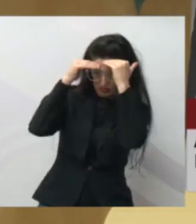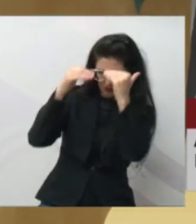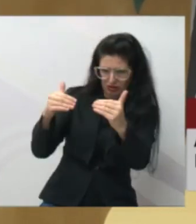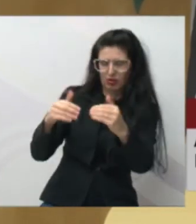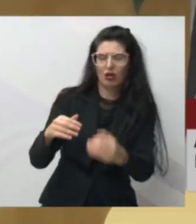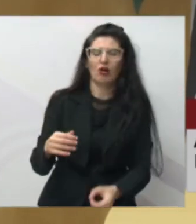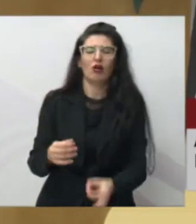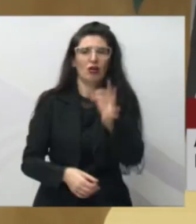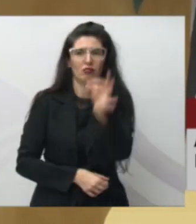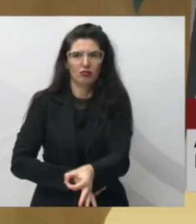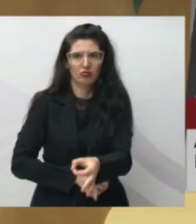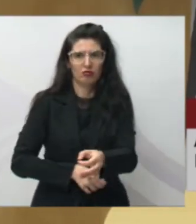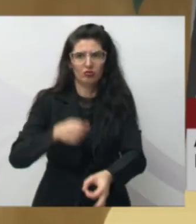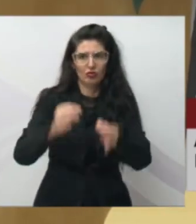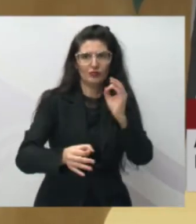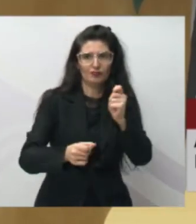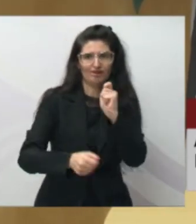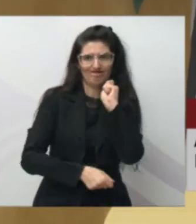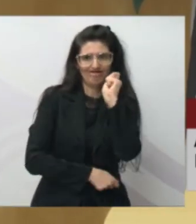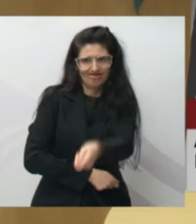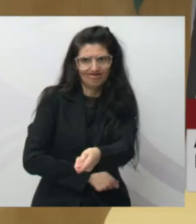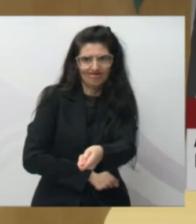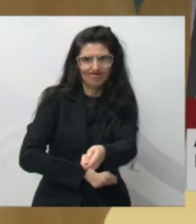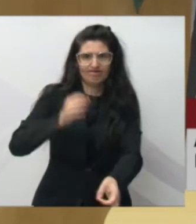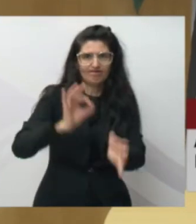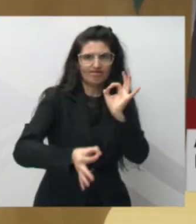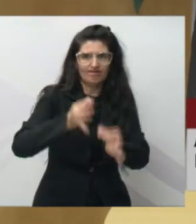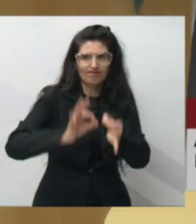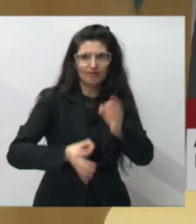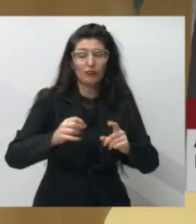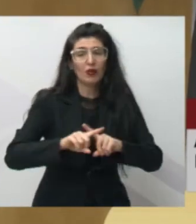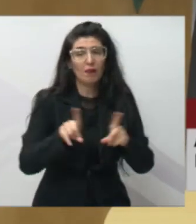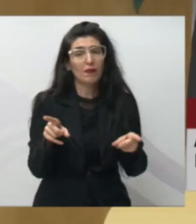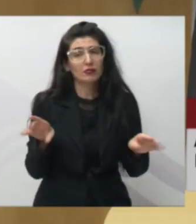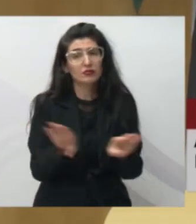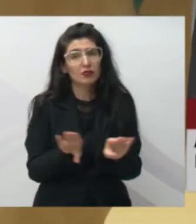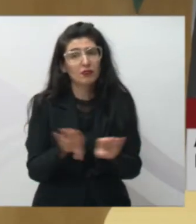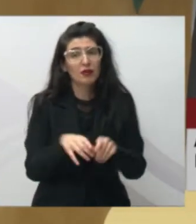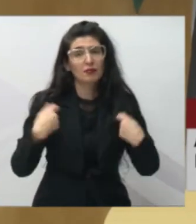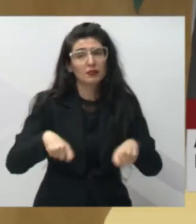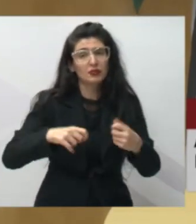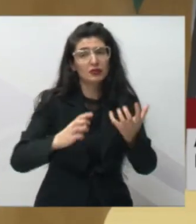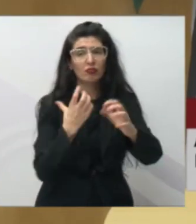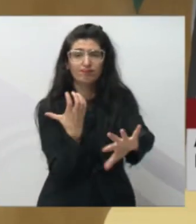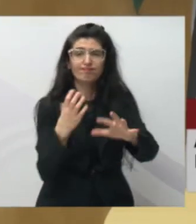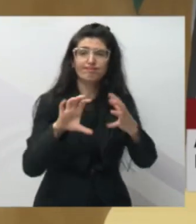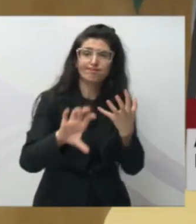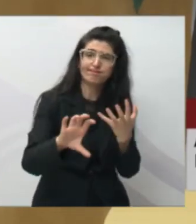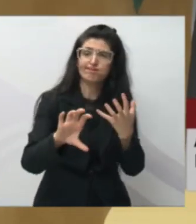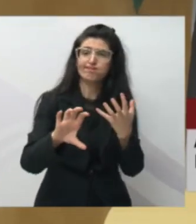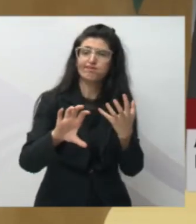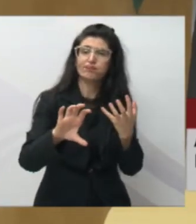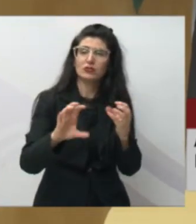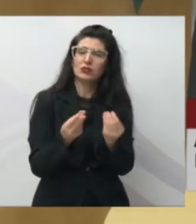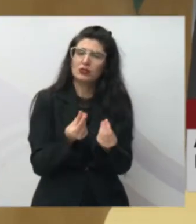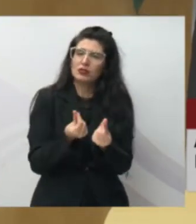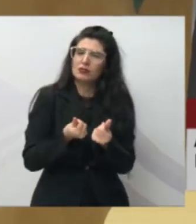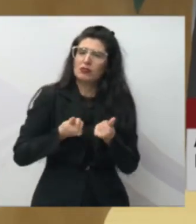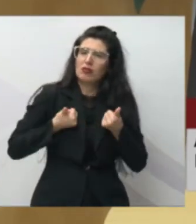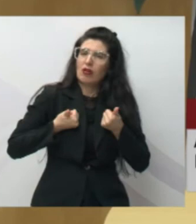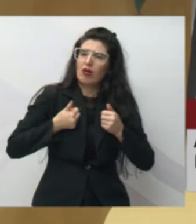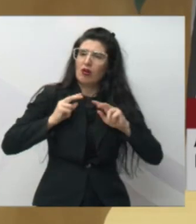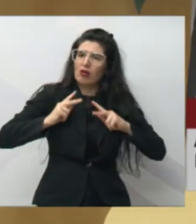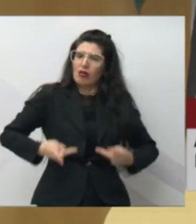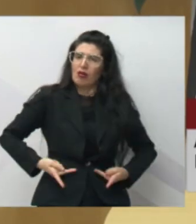presidente, atendendo o Tribunal de Contas, mas também precisamos ver o lado do ser humano, daquele que tem família e tem despesa, que